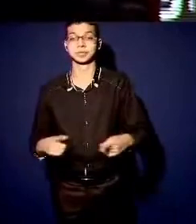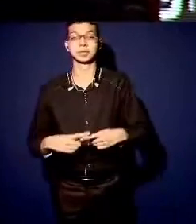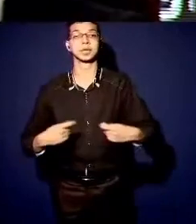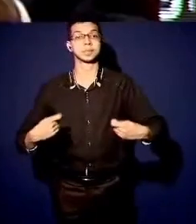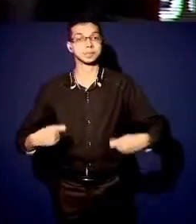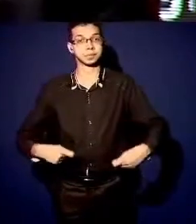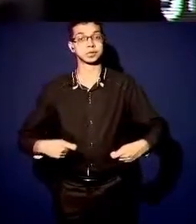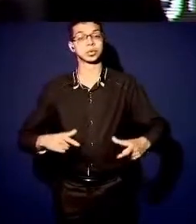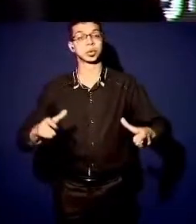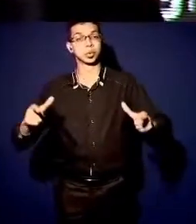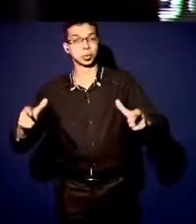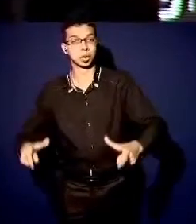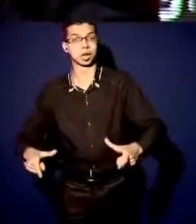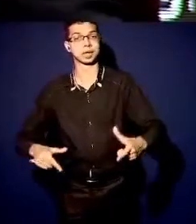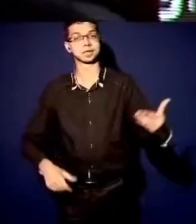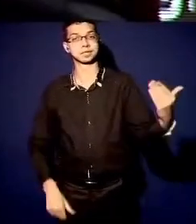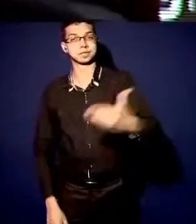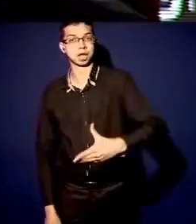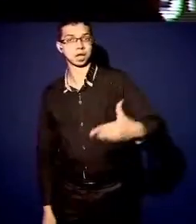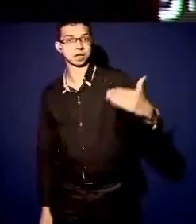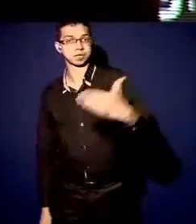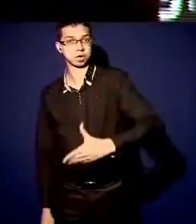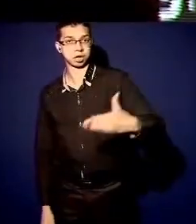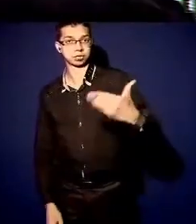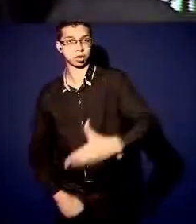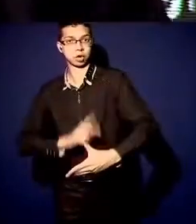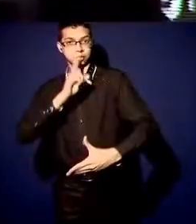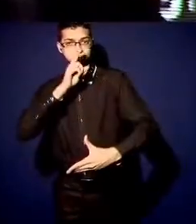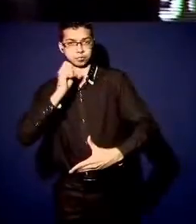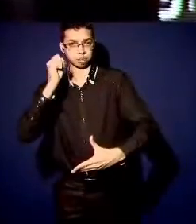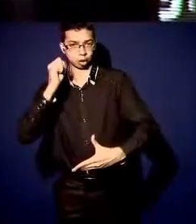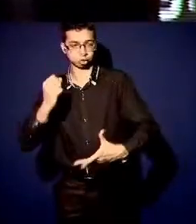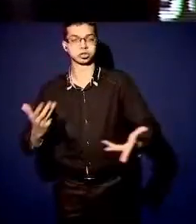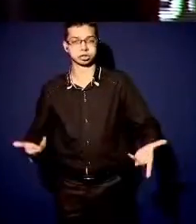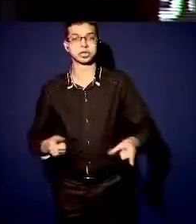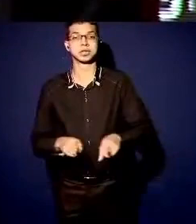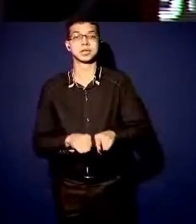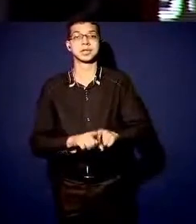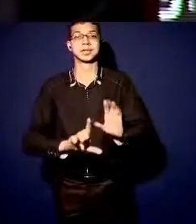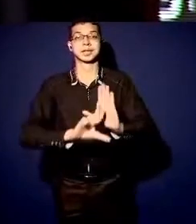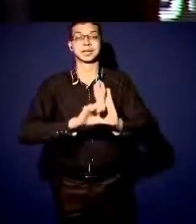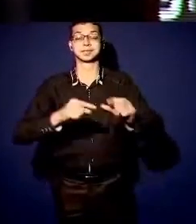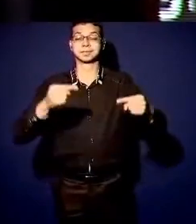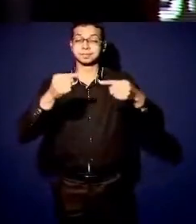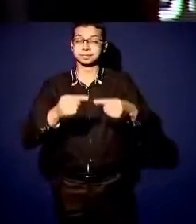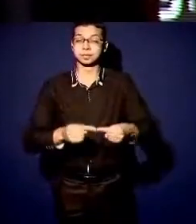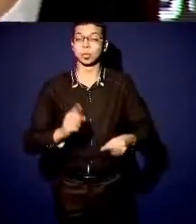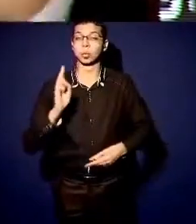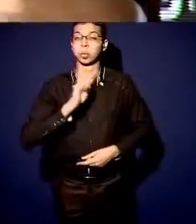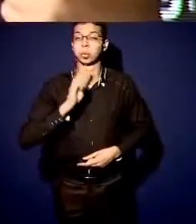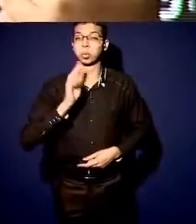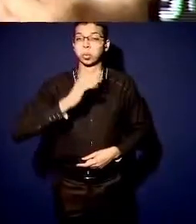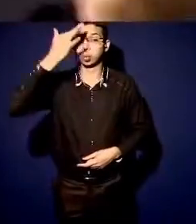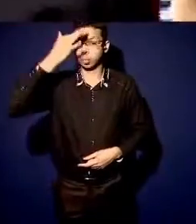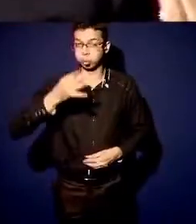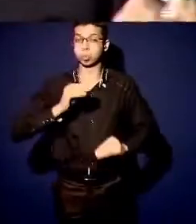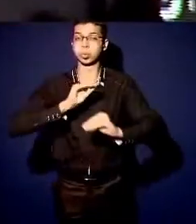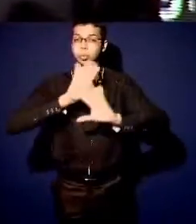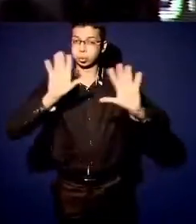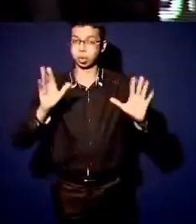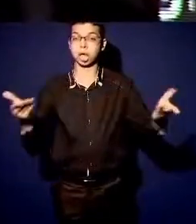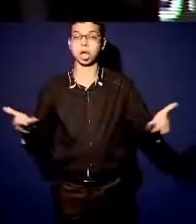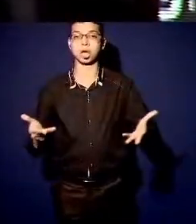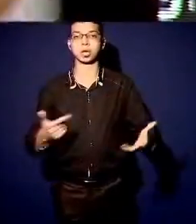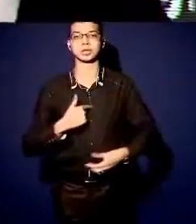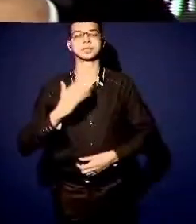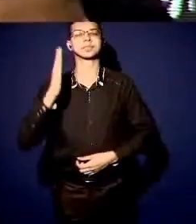mais forte com isso autoridade da se faça sentir com mais imediatidade agora sei e bem